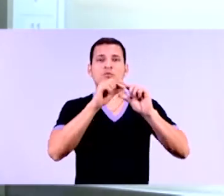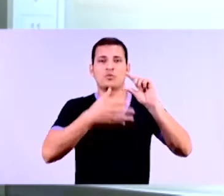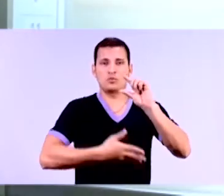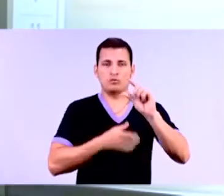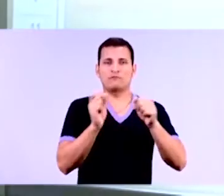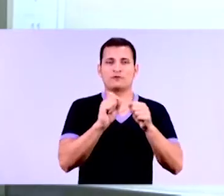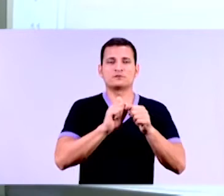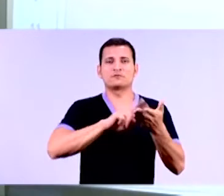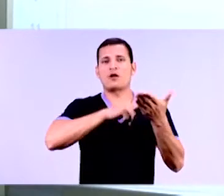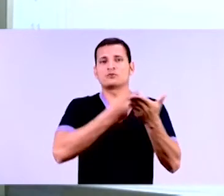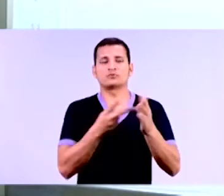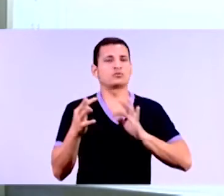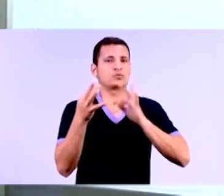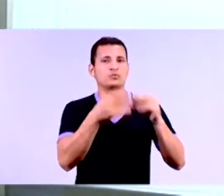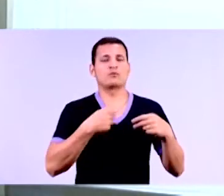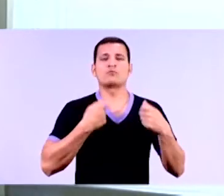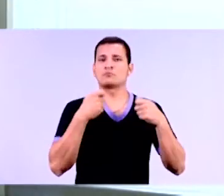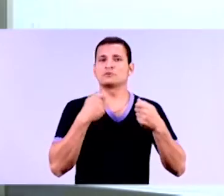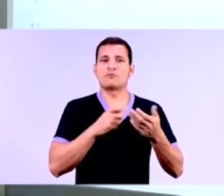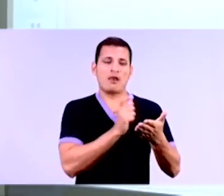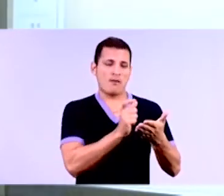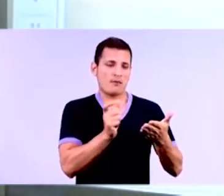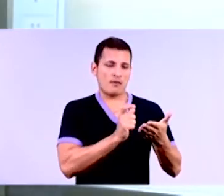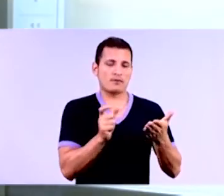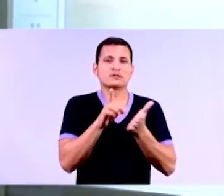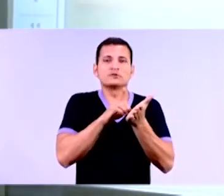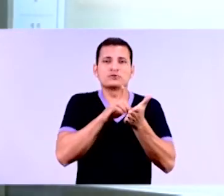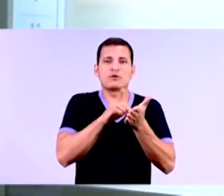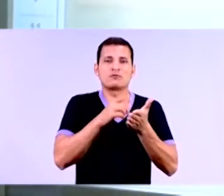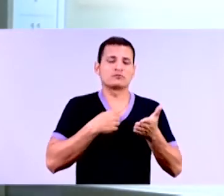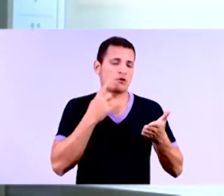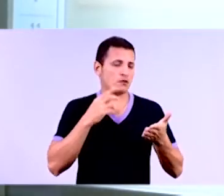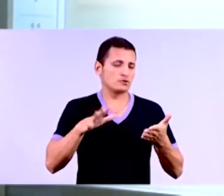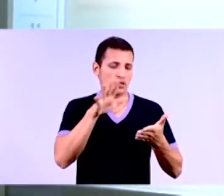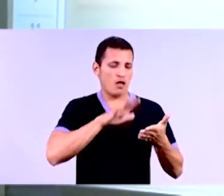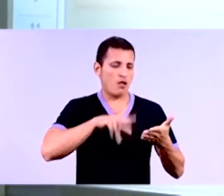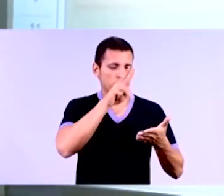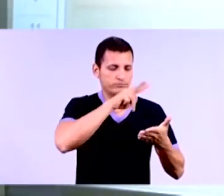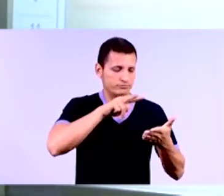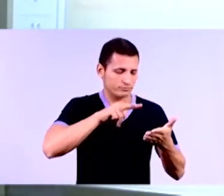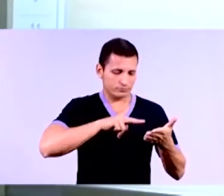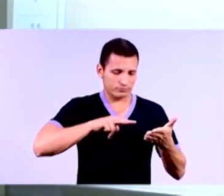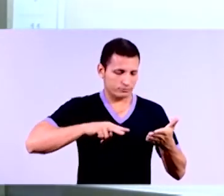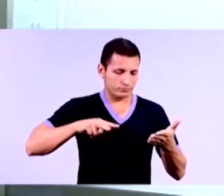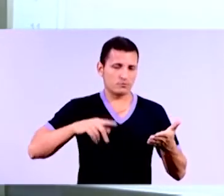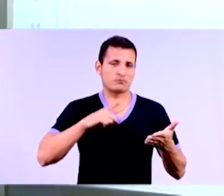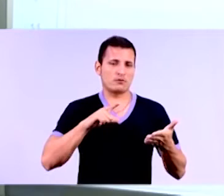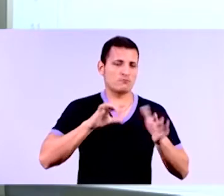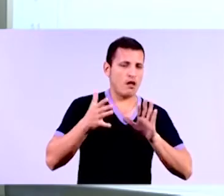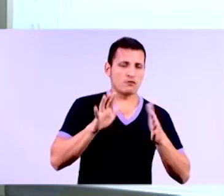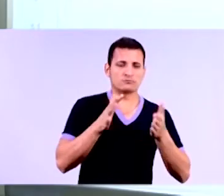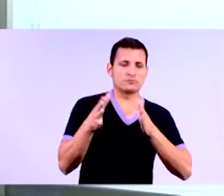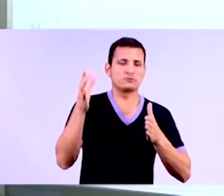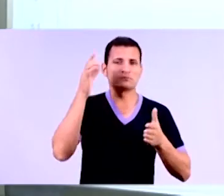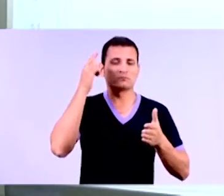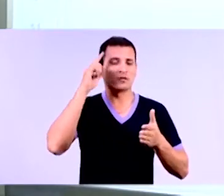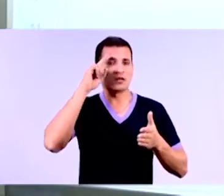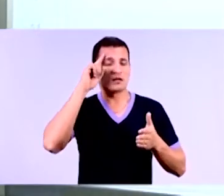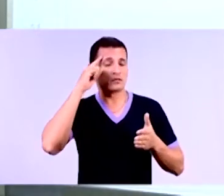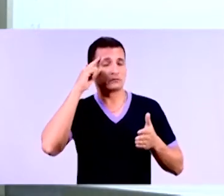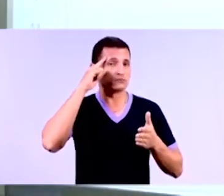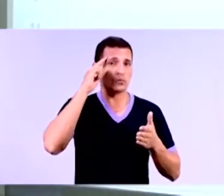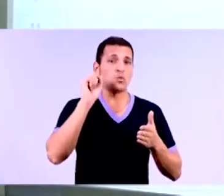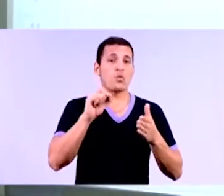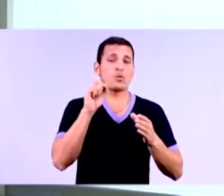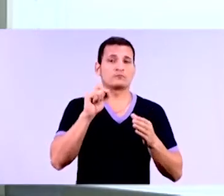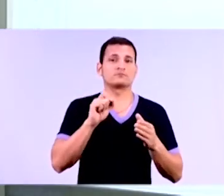eu não preciso ir palavra por palavra no dicionário, eu dou aquela lida geral e eu já tenho mais ou menos uma ideia do que se trata. A